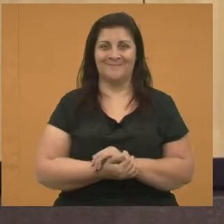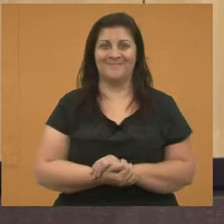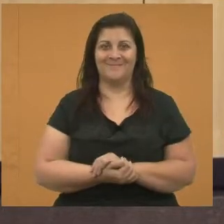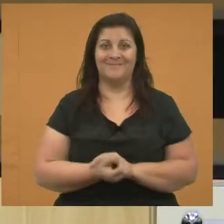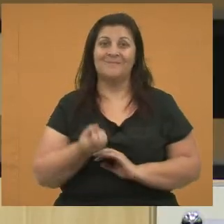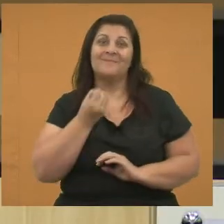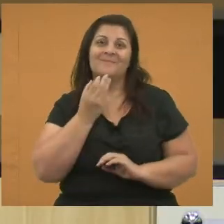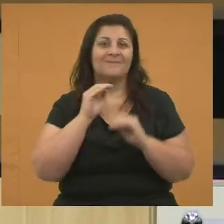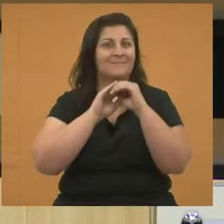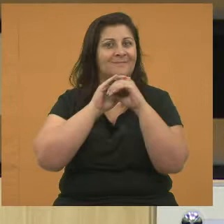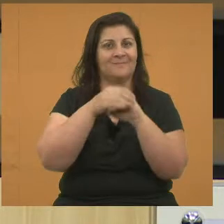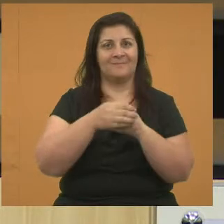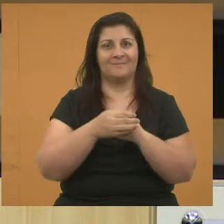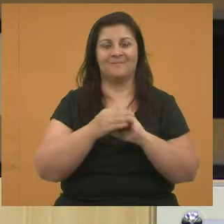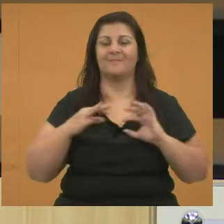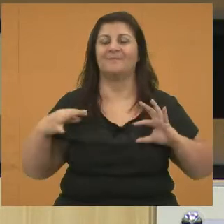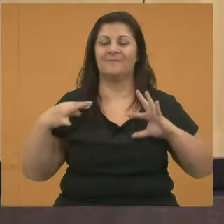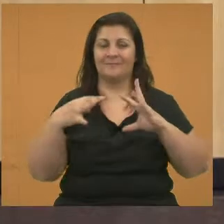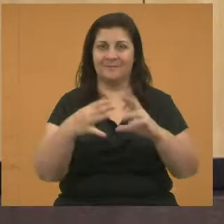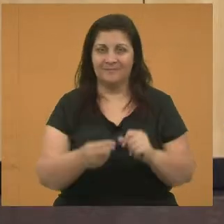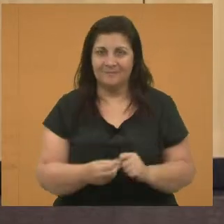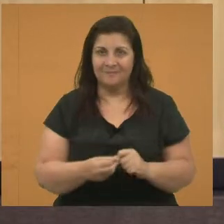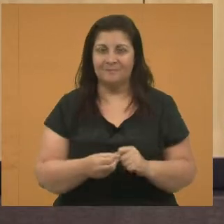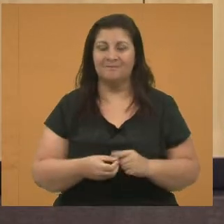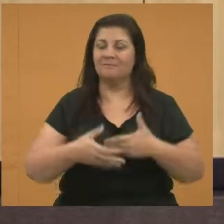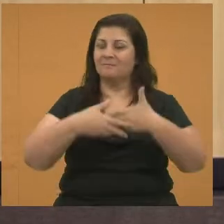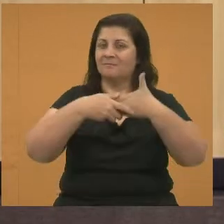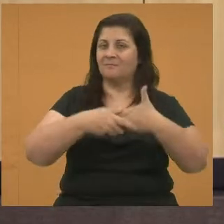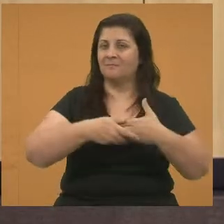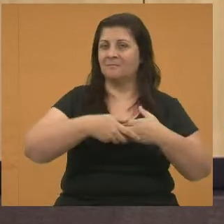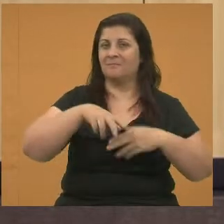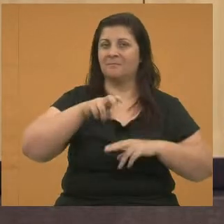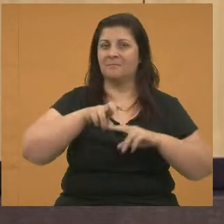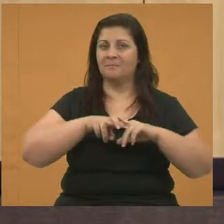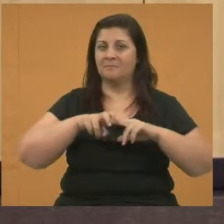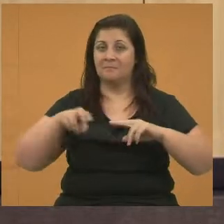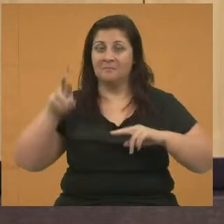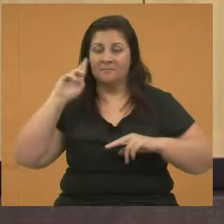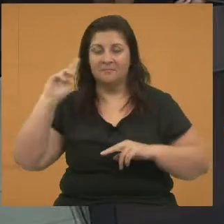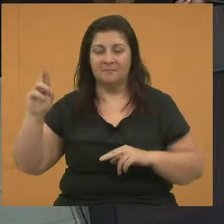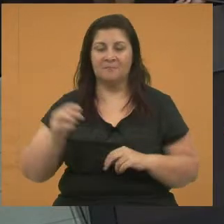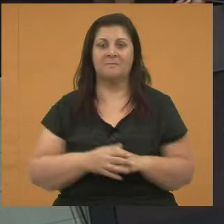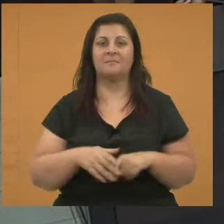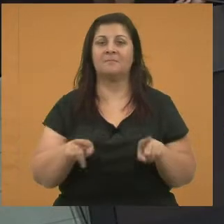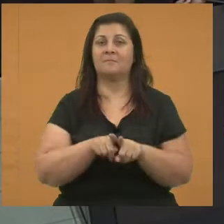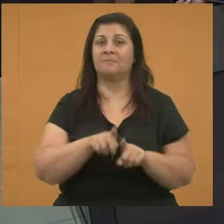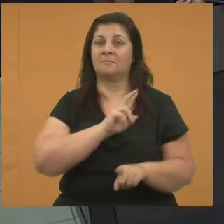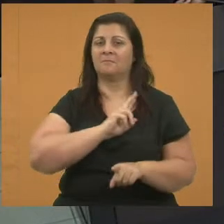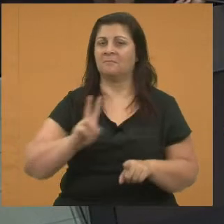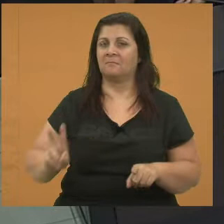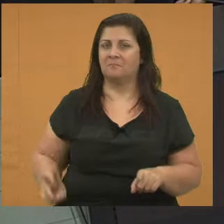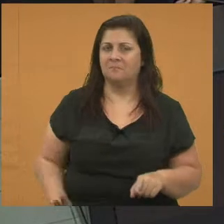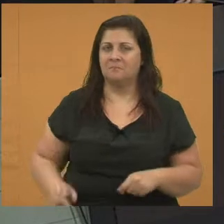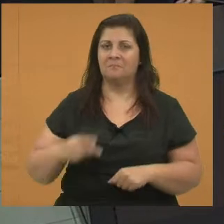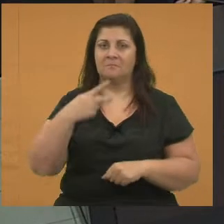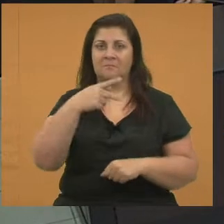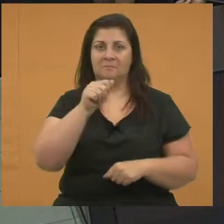Boa noite a todos, saudações à mesa aqui presente, saudações aos vereadores aqui presentes, Paulinho do